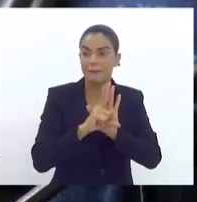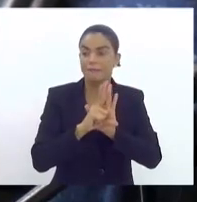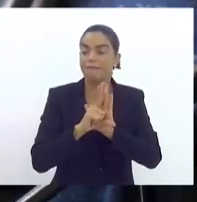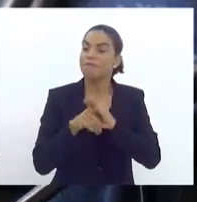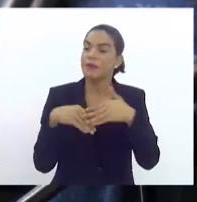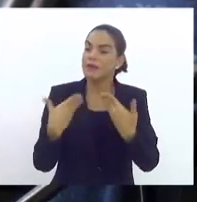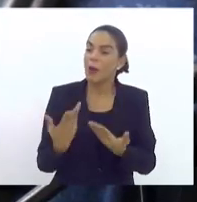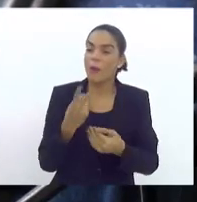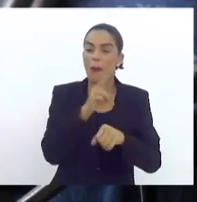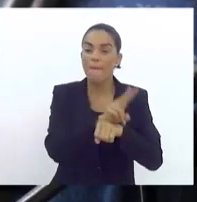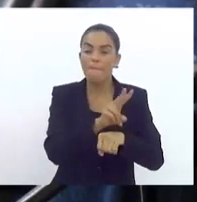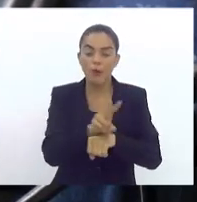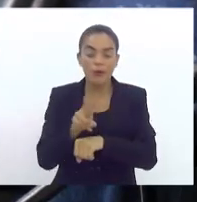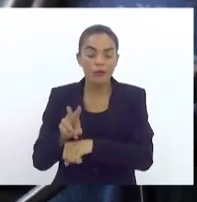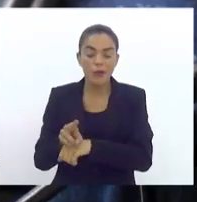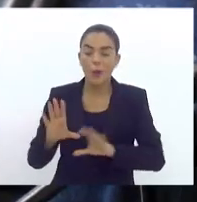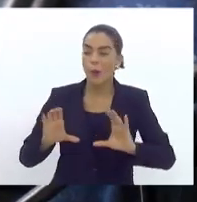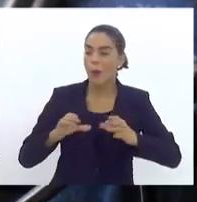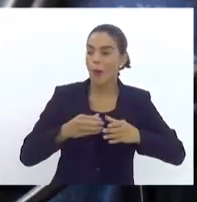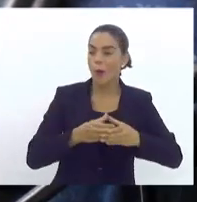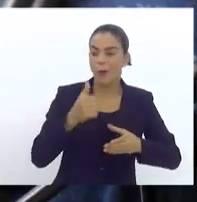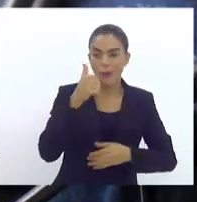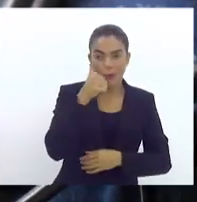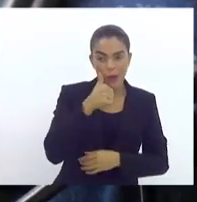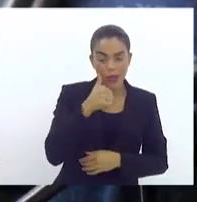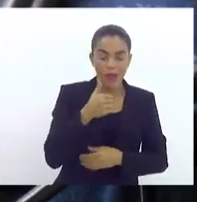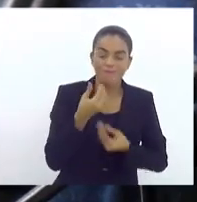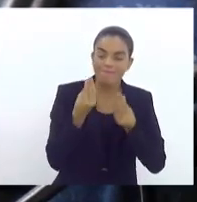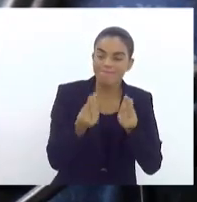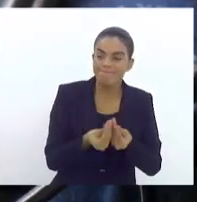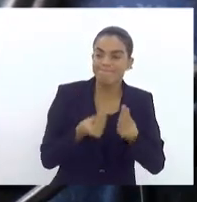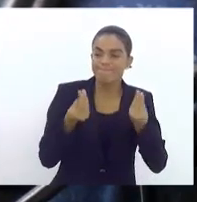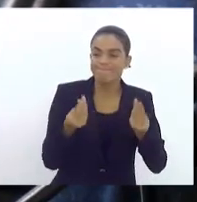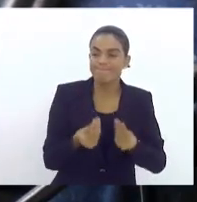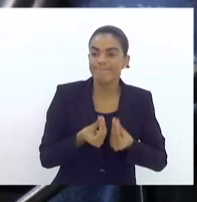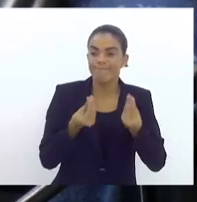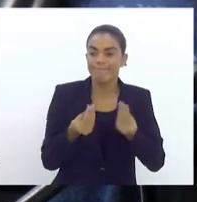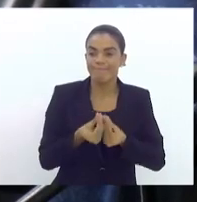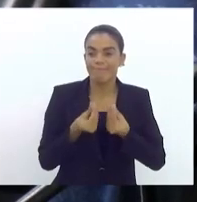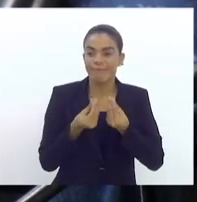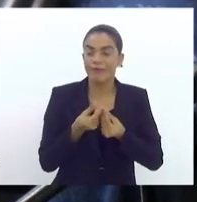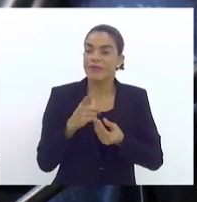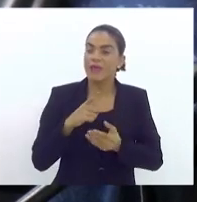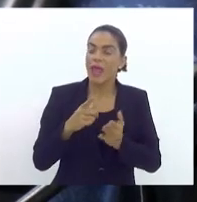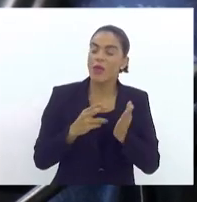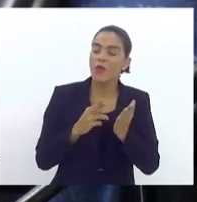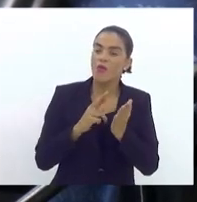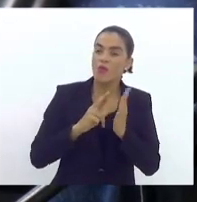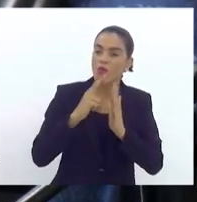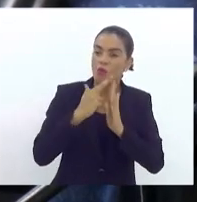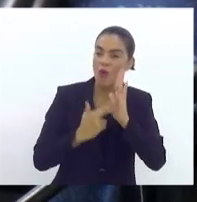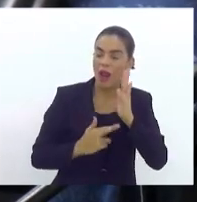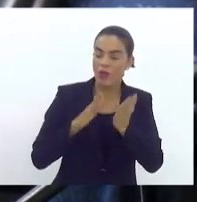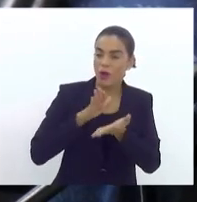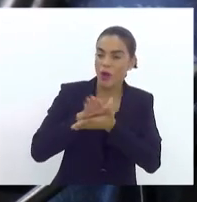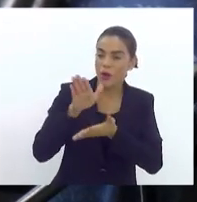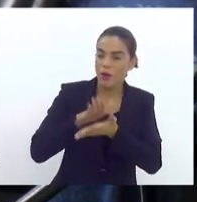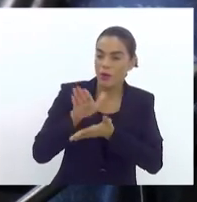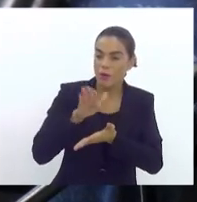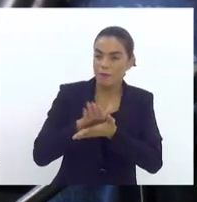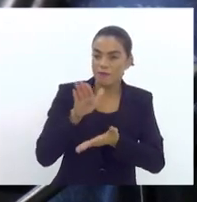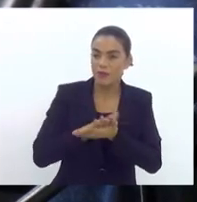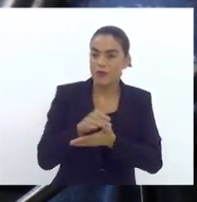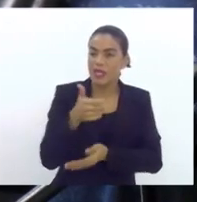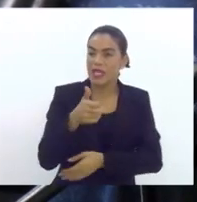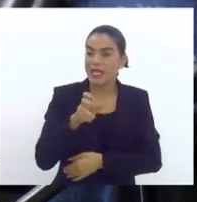desses grupos vulneráveis né Januário de Segurança Pública que foi publicado por